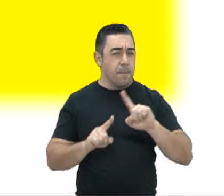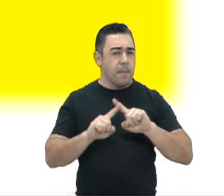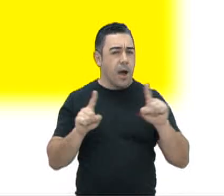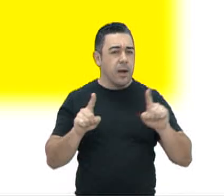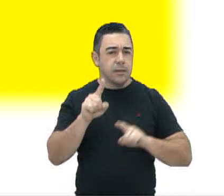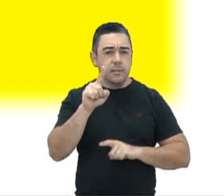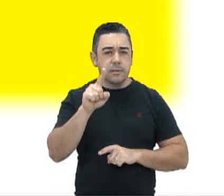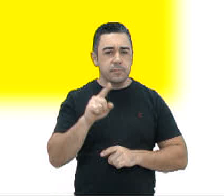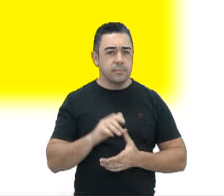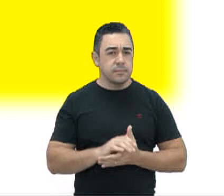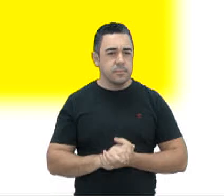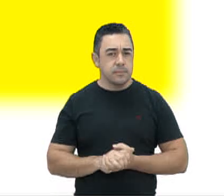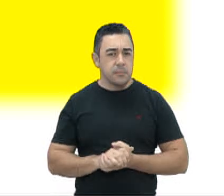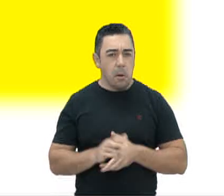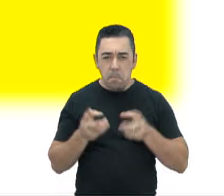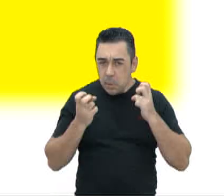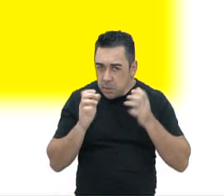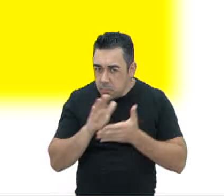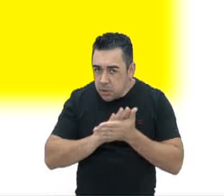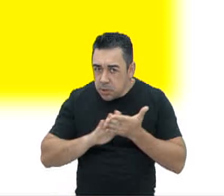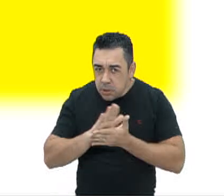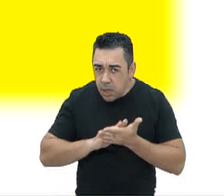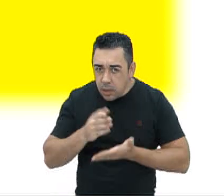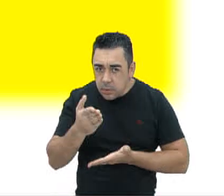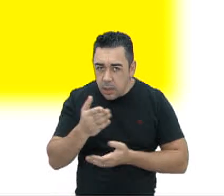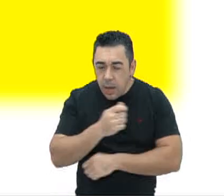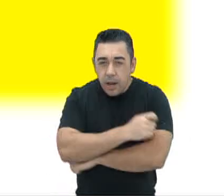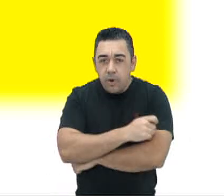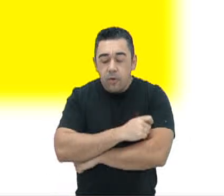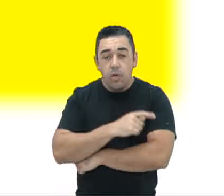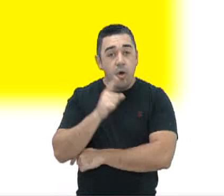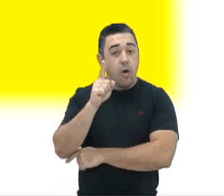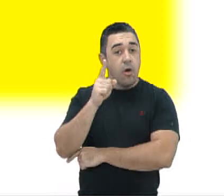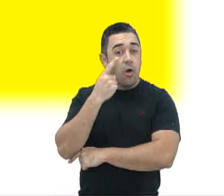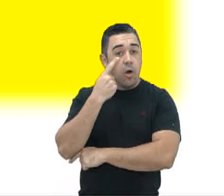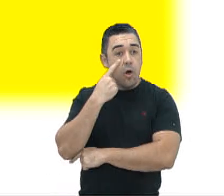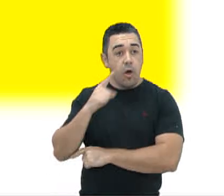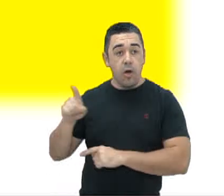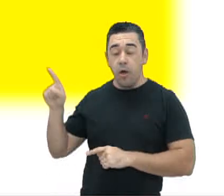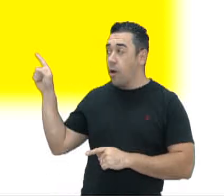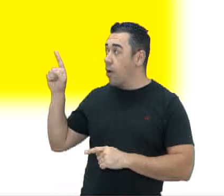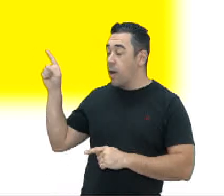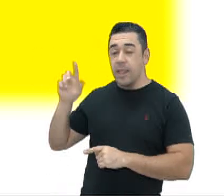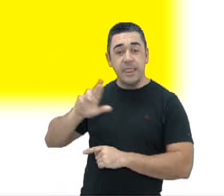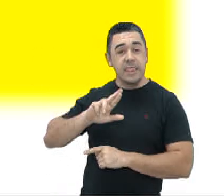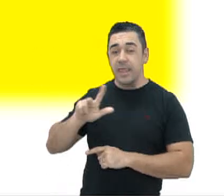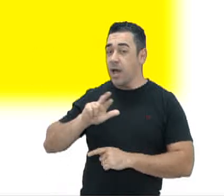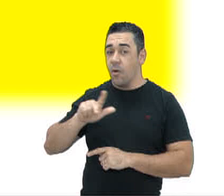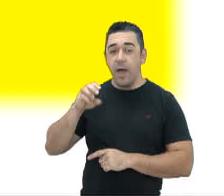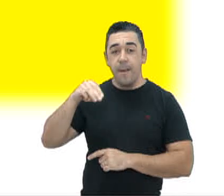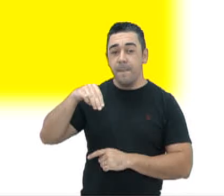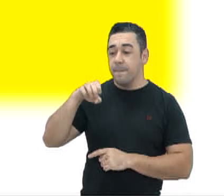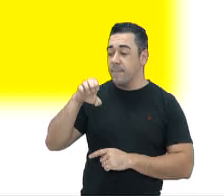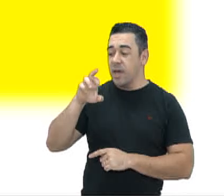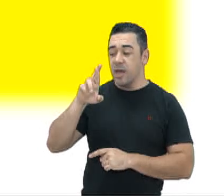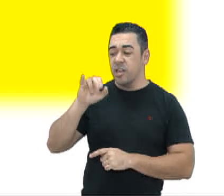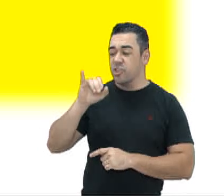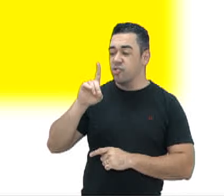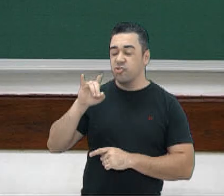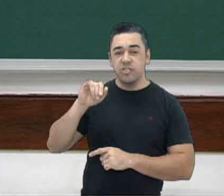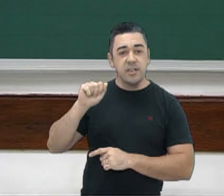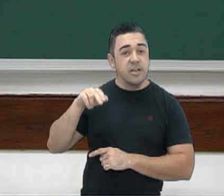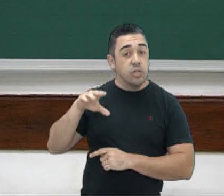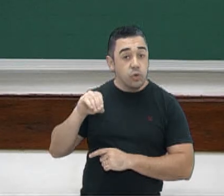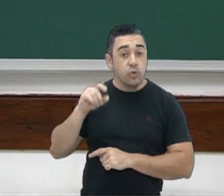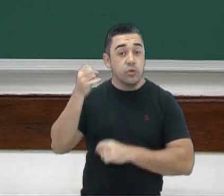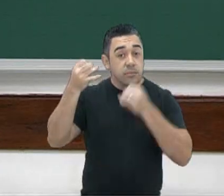Equador. Você não percebeu nada, estudante? Pegadinha. Se a gente está falando de linha do Equador, eu não estou falando de meridiano, eu estou